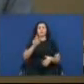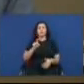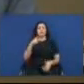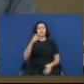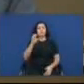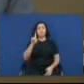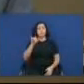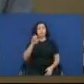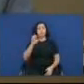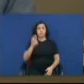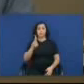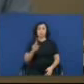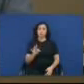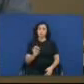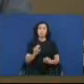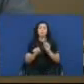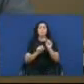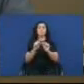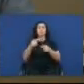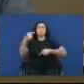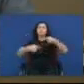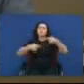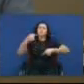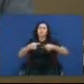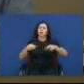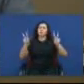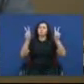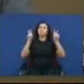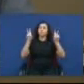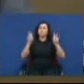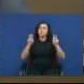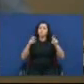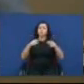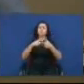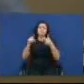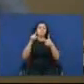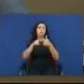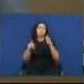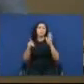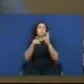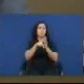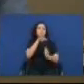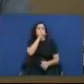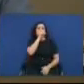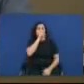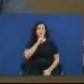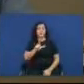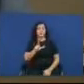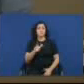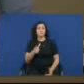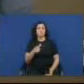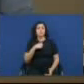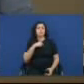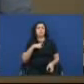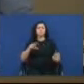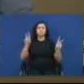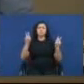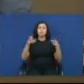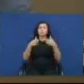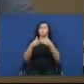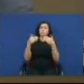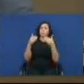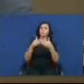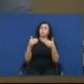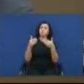dia. No expediente são feitos alguns debates com relação aos problemas da cidade imediatos, que são abordados por